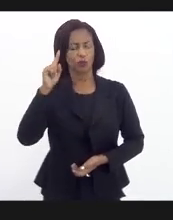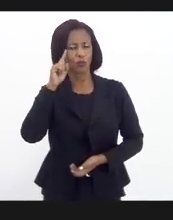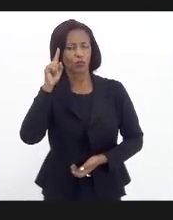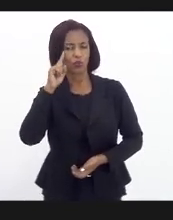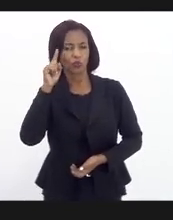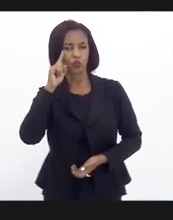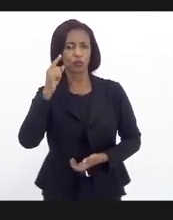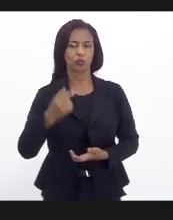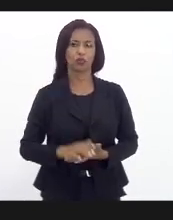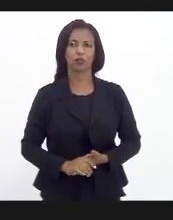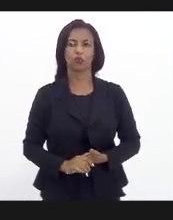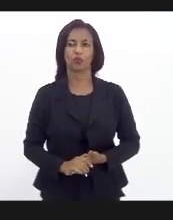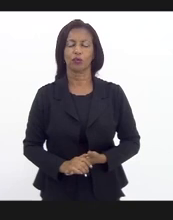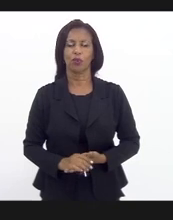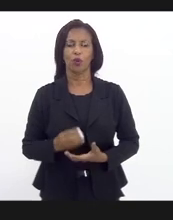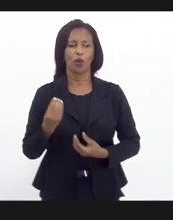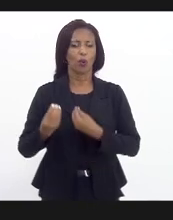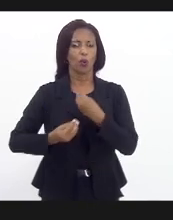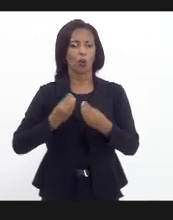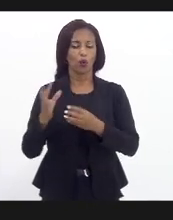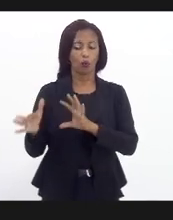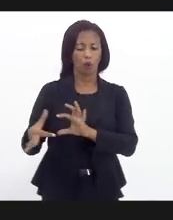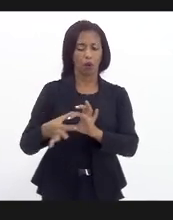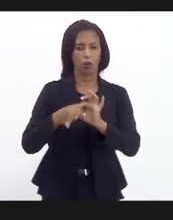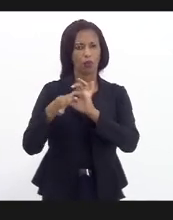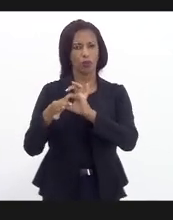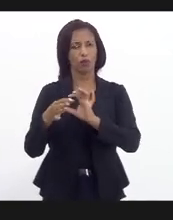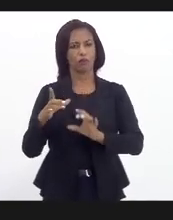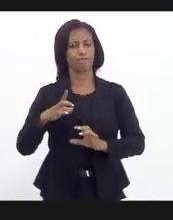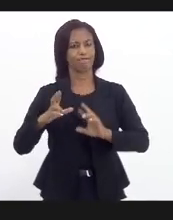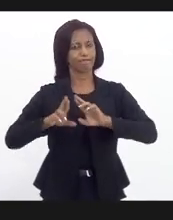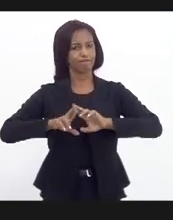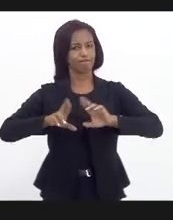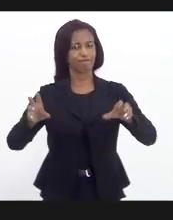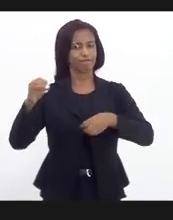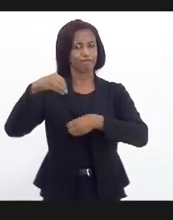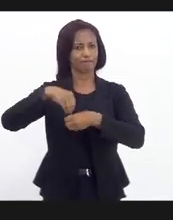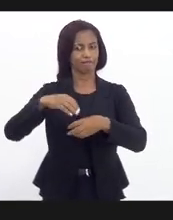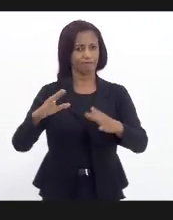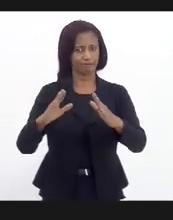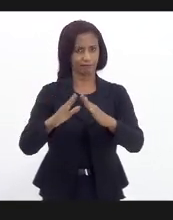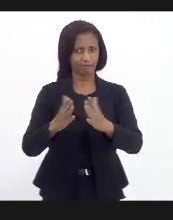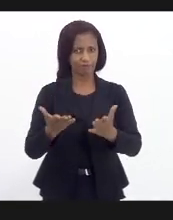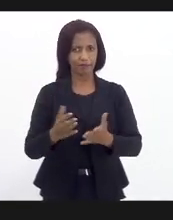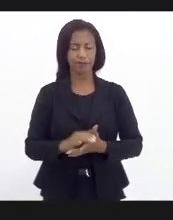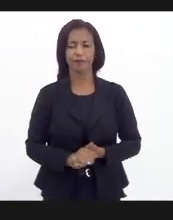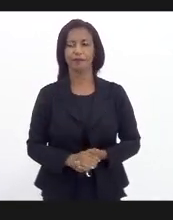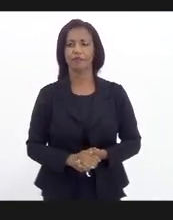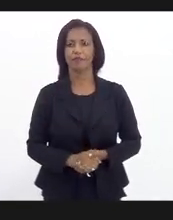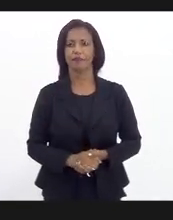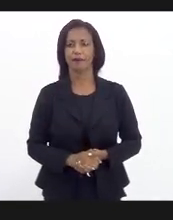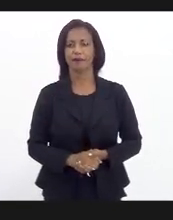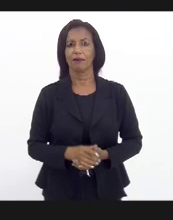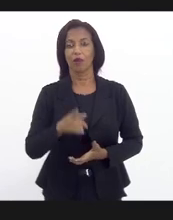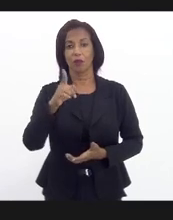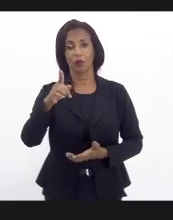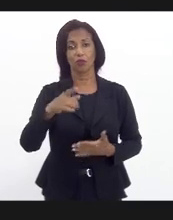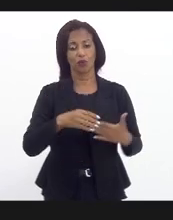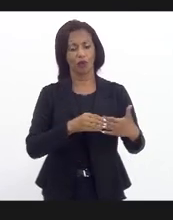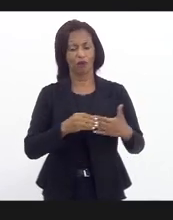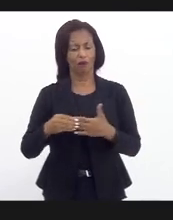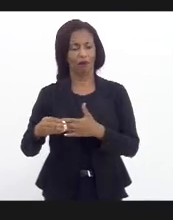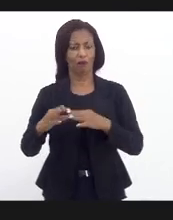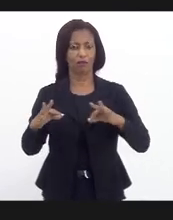como a União tem feito a diferença dentro dessa casa. O senhor é o comandante disso tudo,